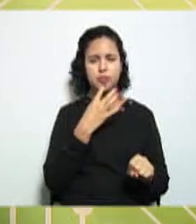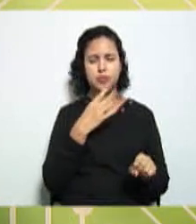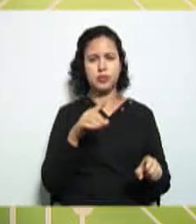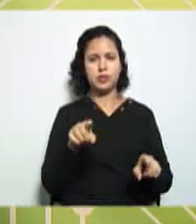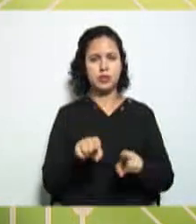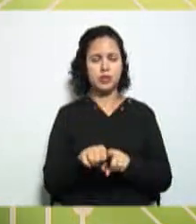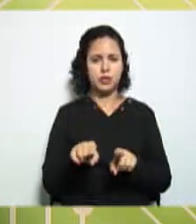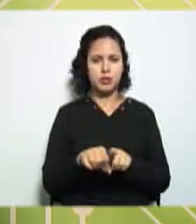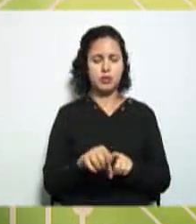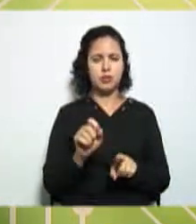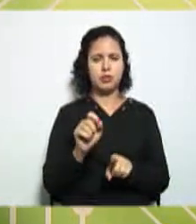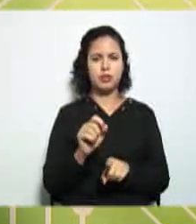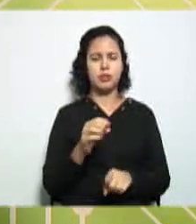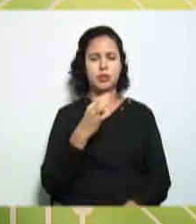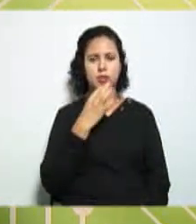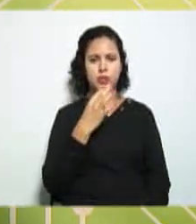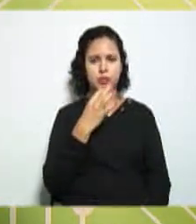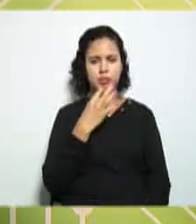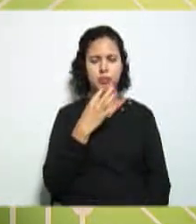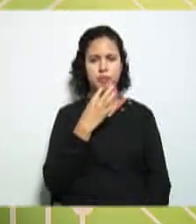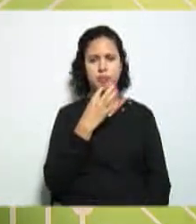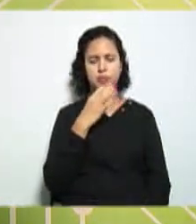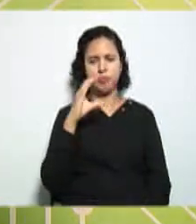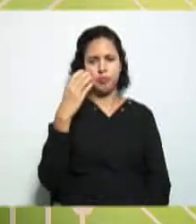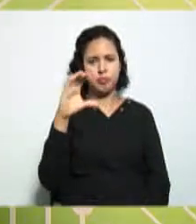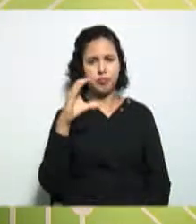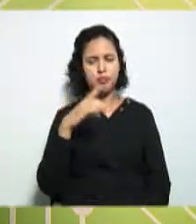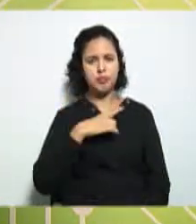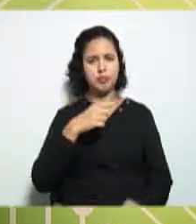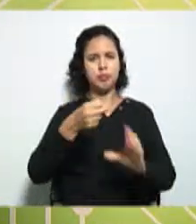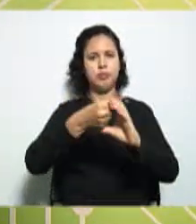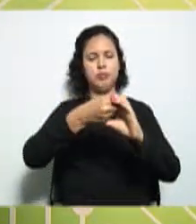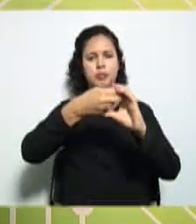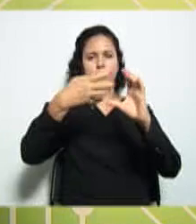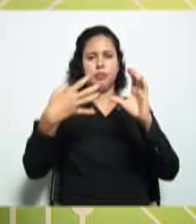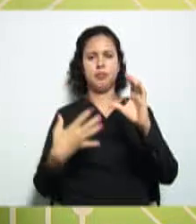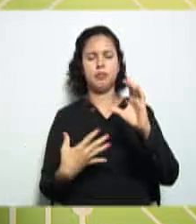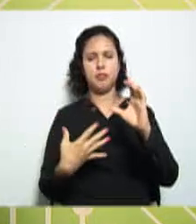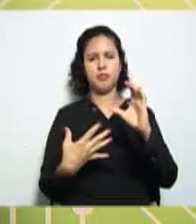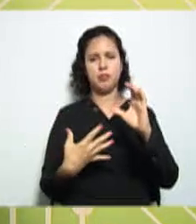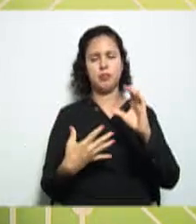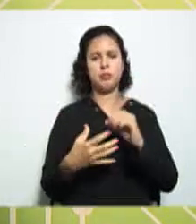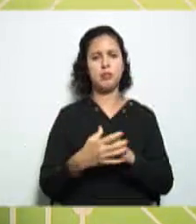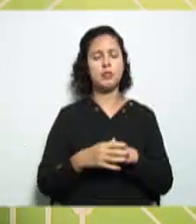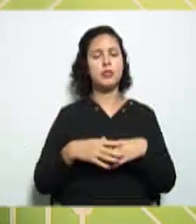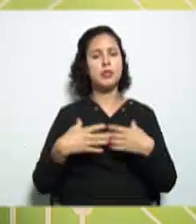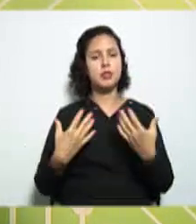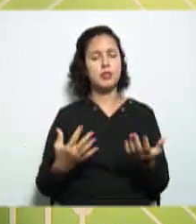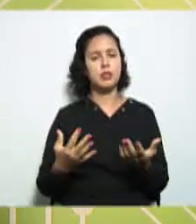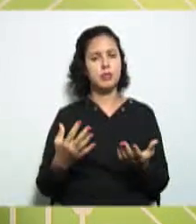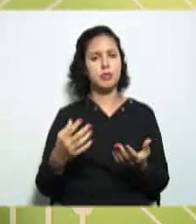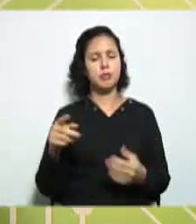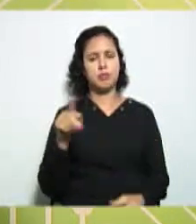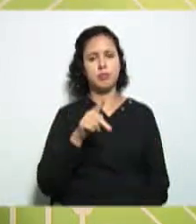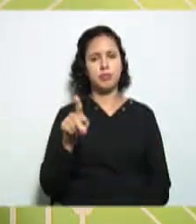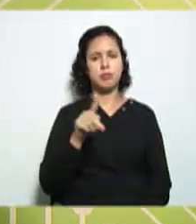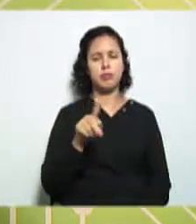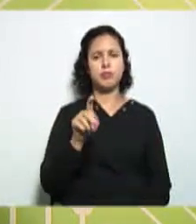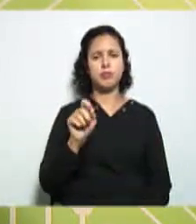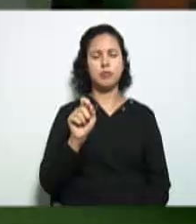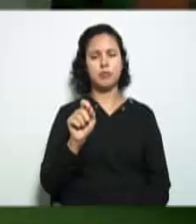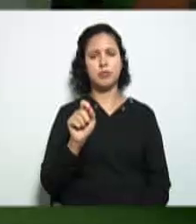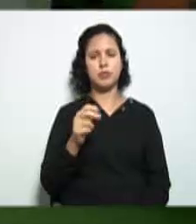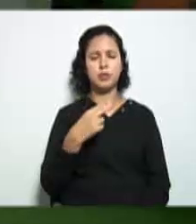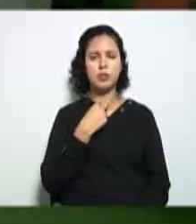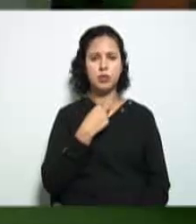viu também que esse conhecimento científico, ele possui características. Então, a professora Anabela colocou aqui muito bem, né, que a gente